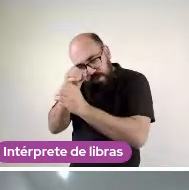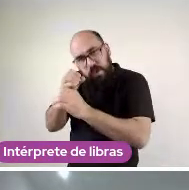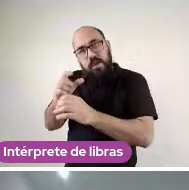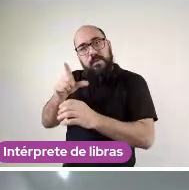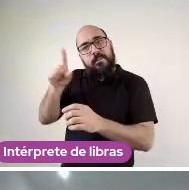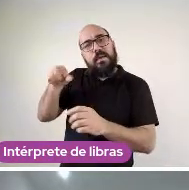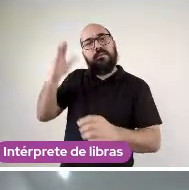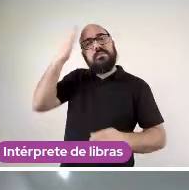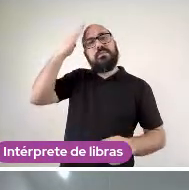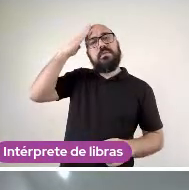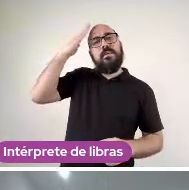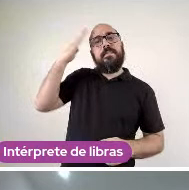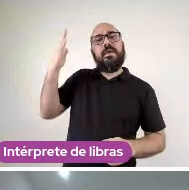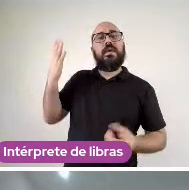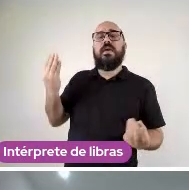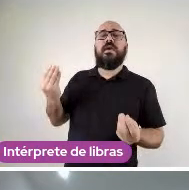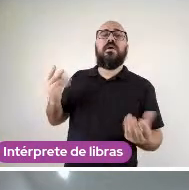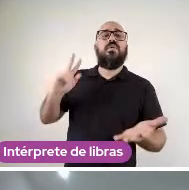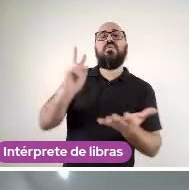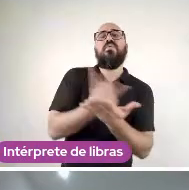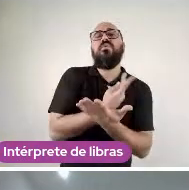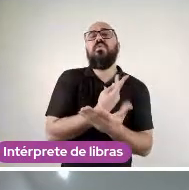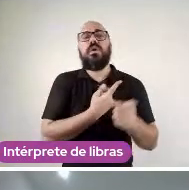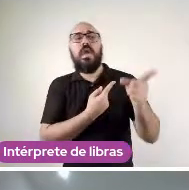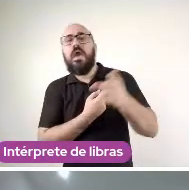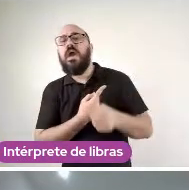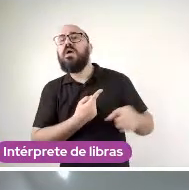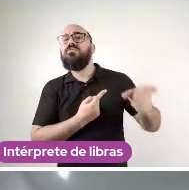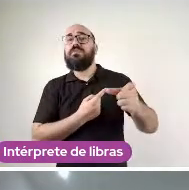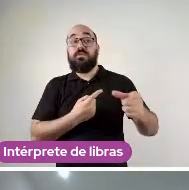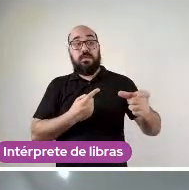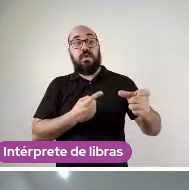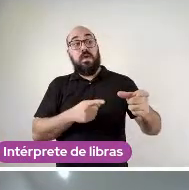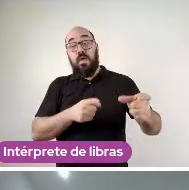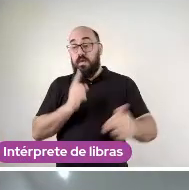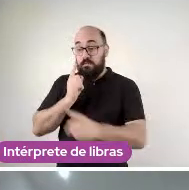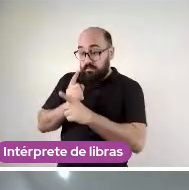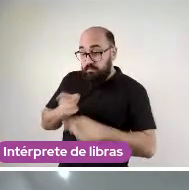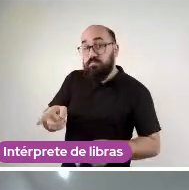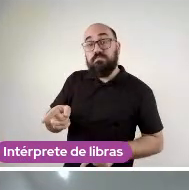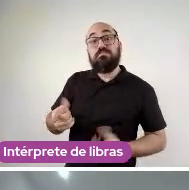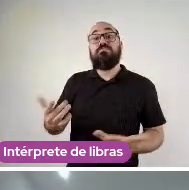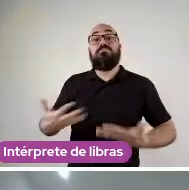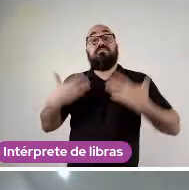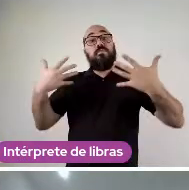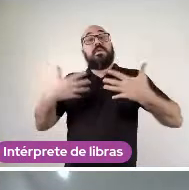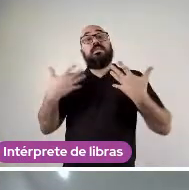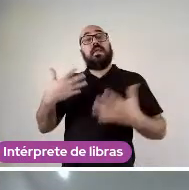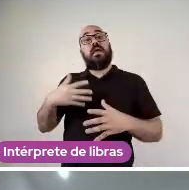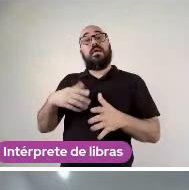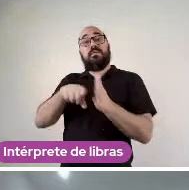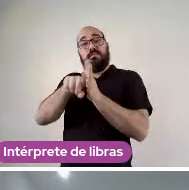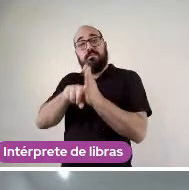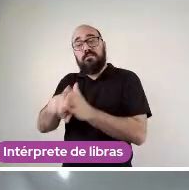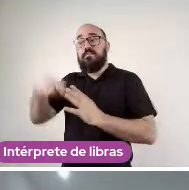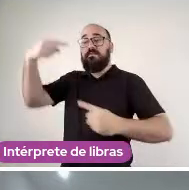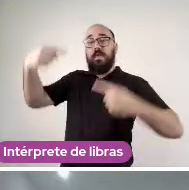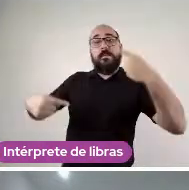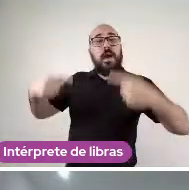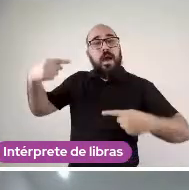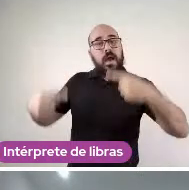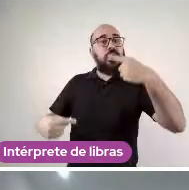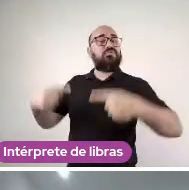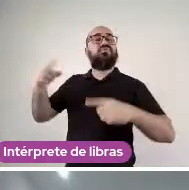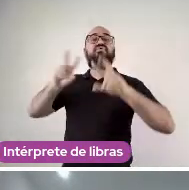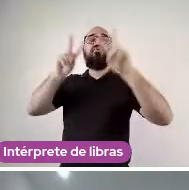esse encontro pudesse fomentar o debate sobre os diferentes temas relacionados aos